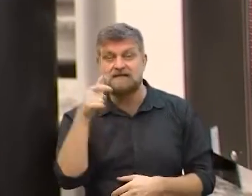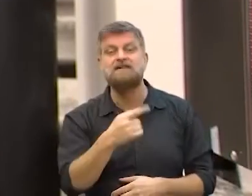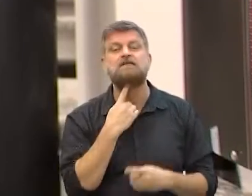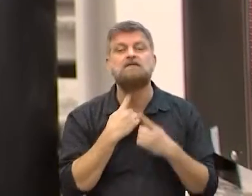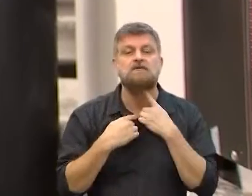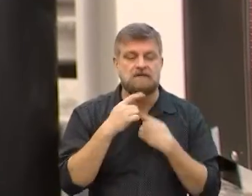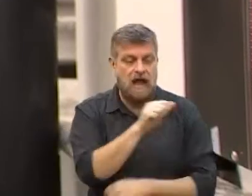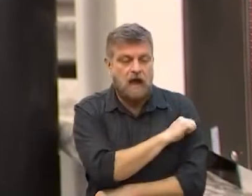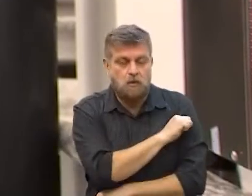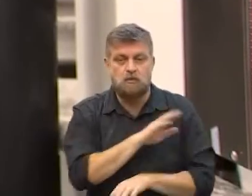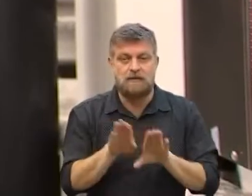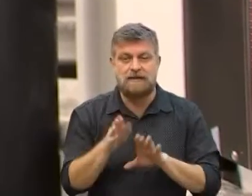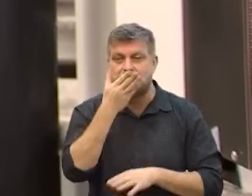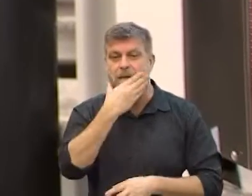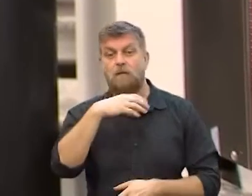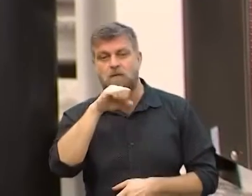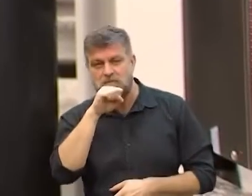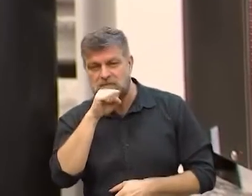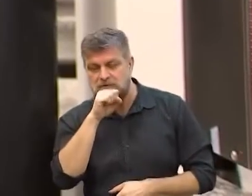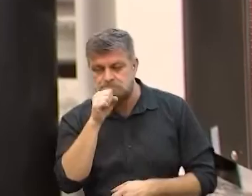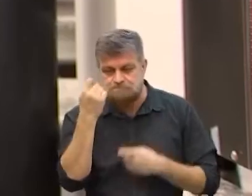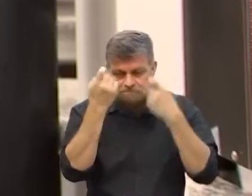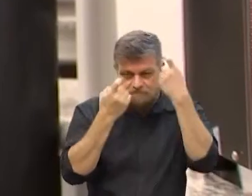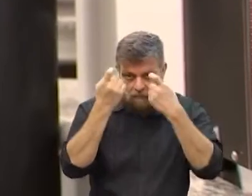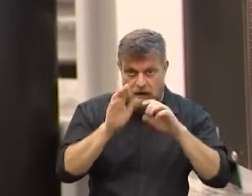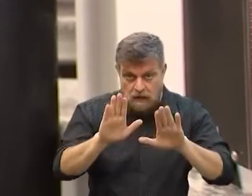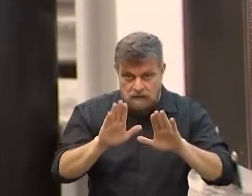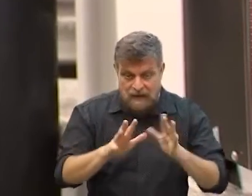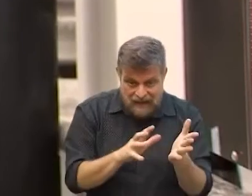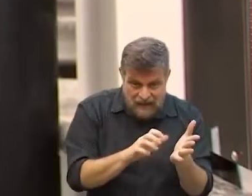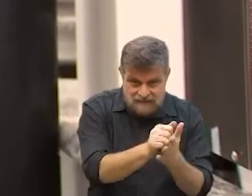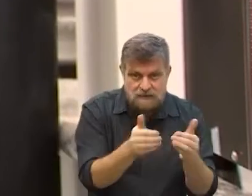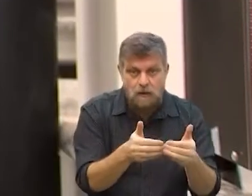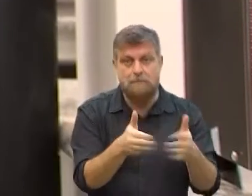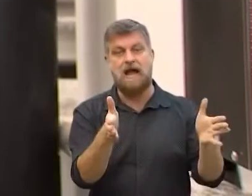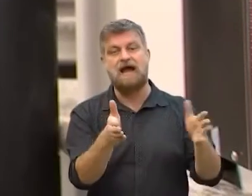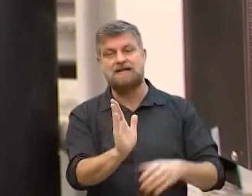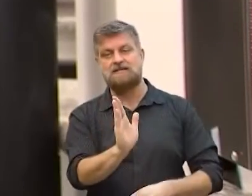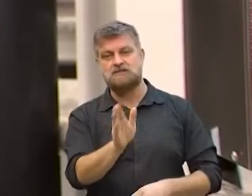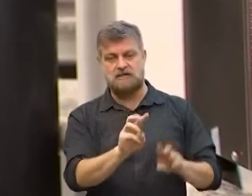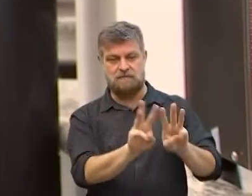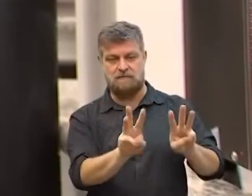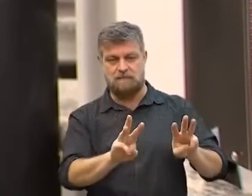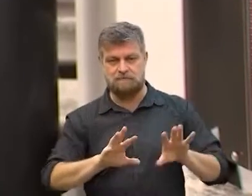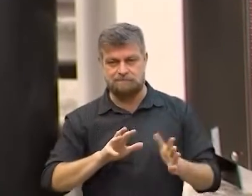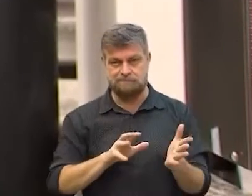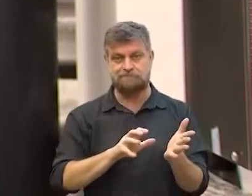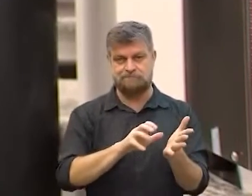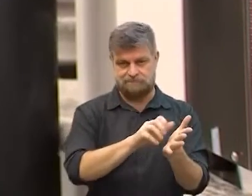os alunos, os pais dos alunos, já estão abertas as inscrições, né, no site,